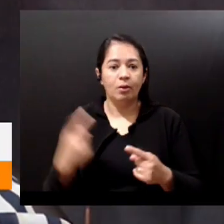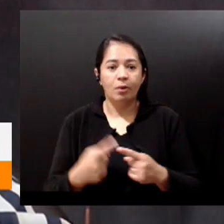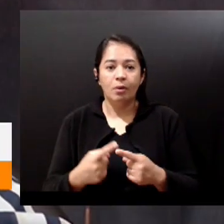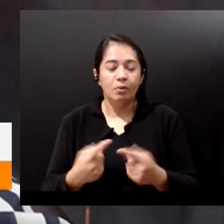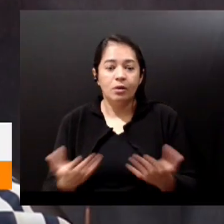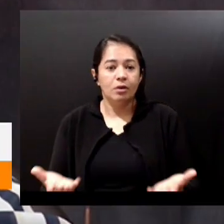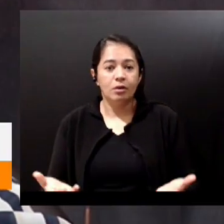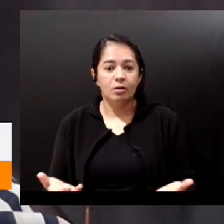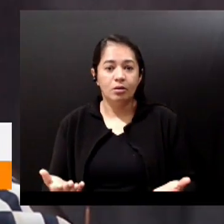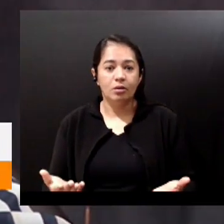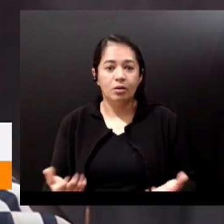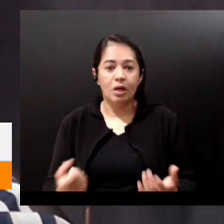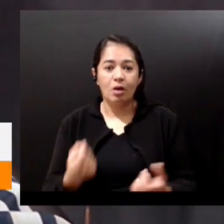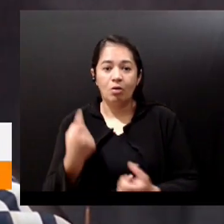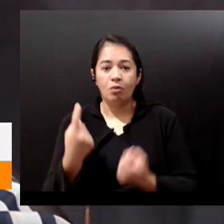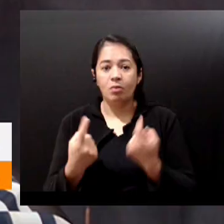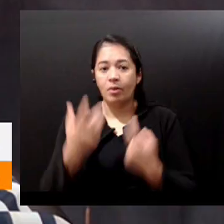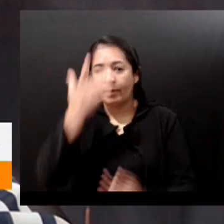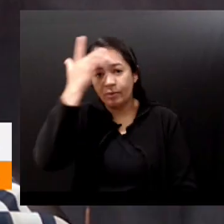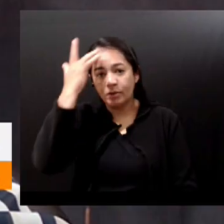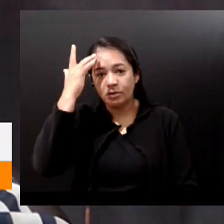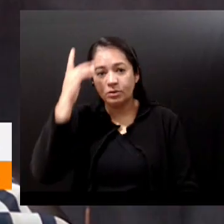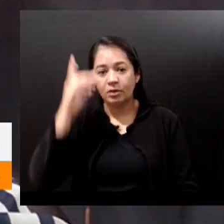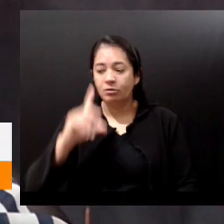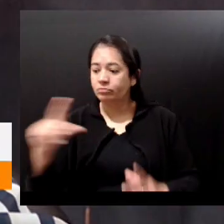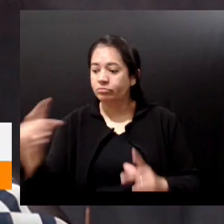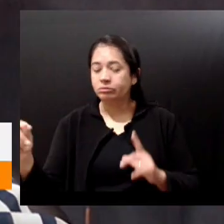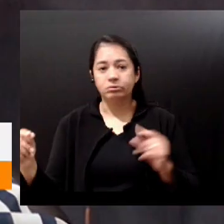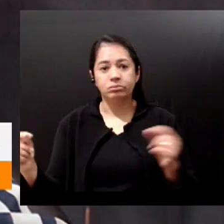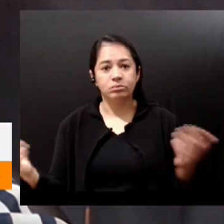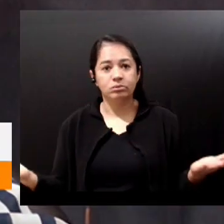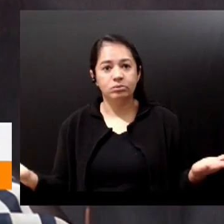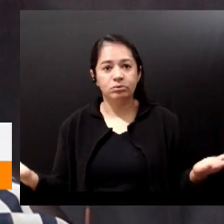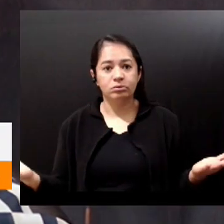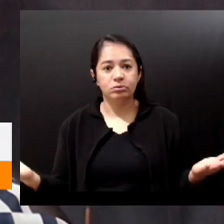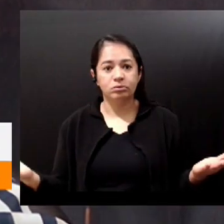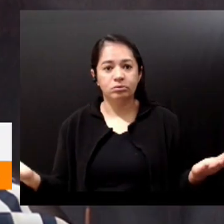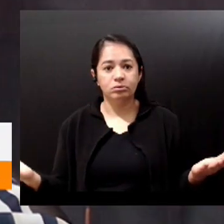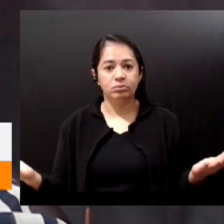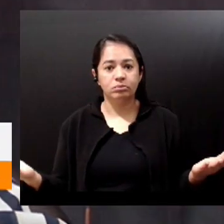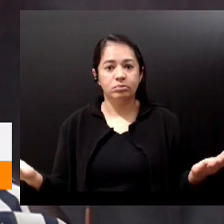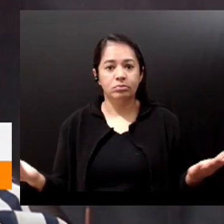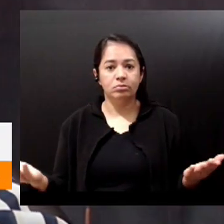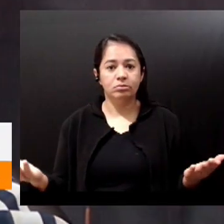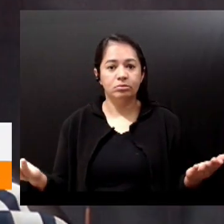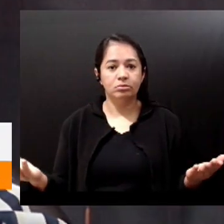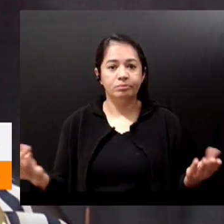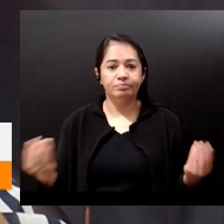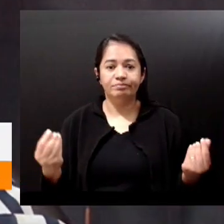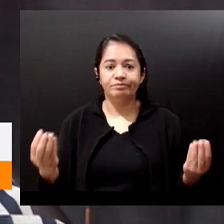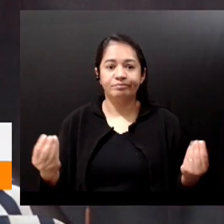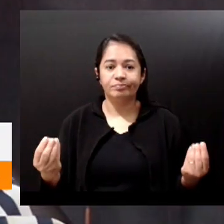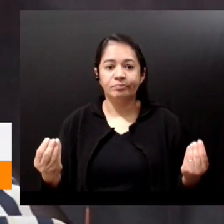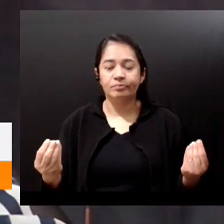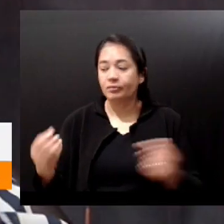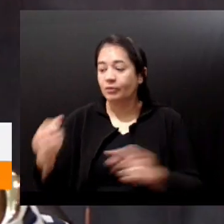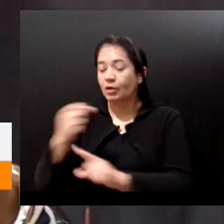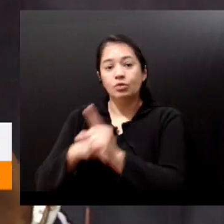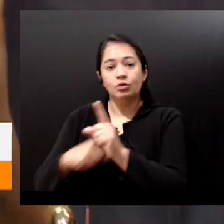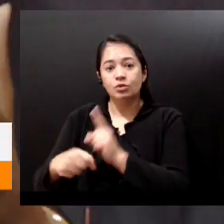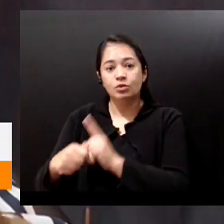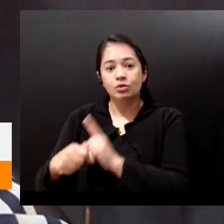algumas pessoas estavam saindo ali, né? Daquela zona do que é, vamos dizer assim, socialmente aceitável, né?